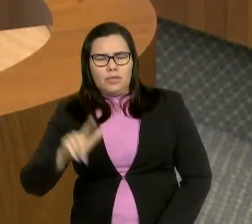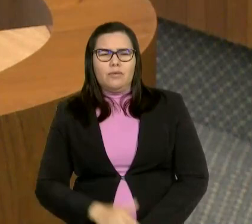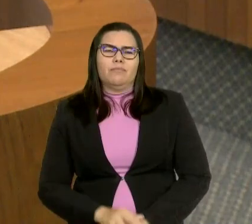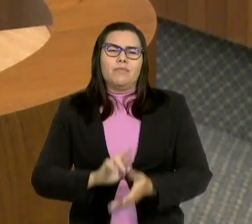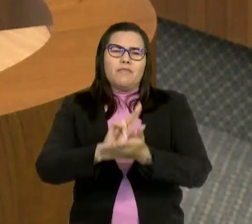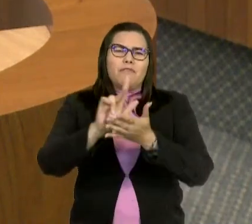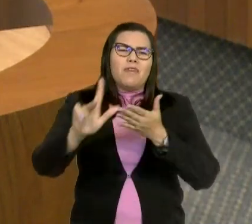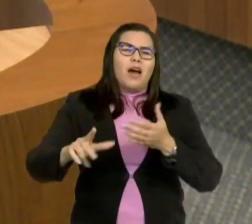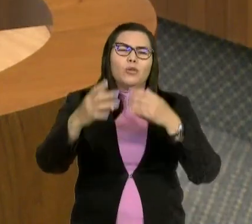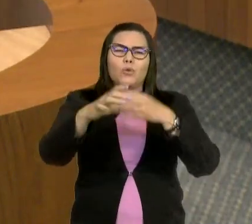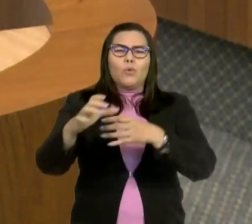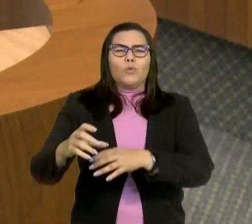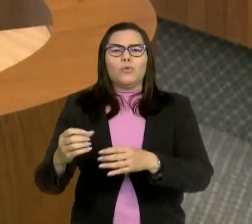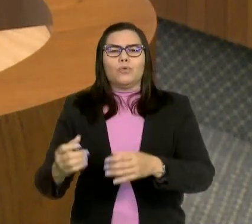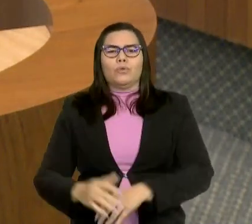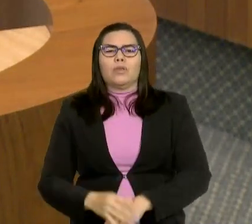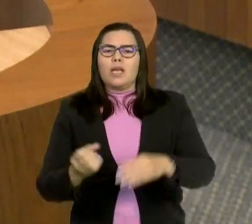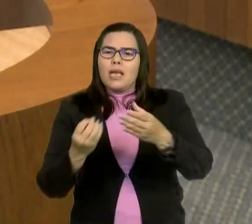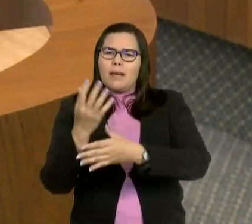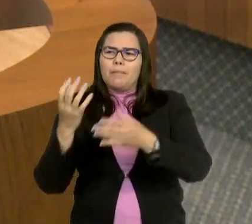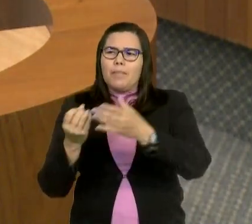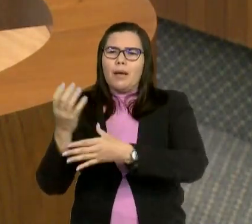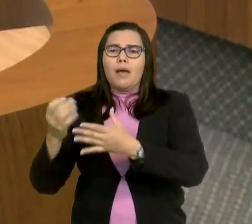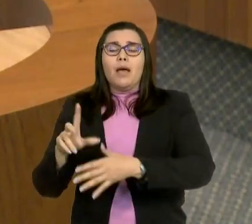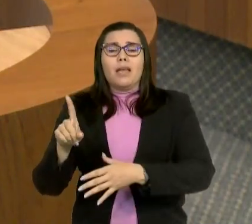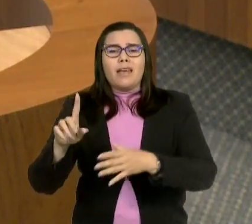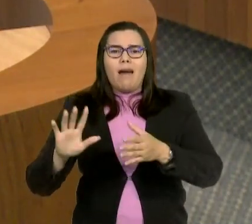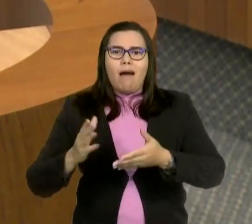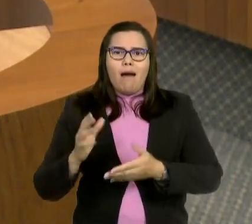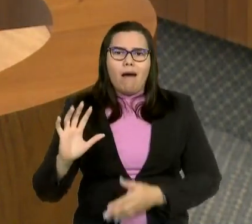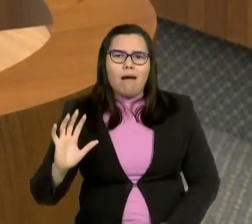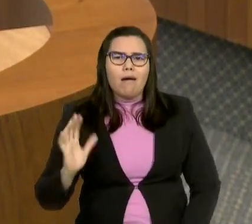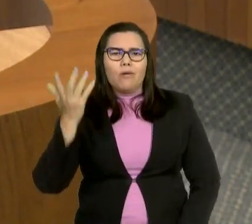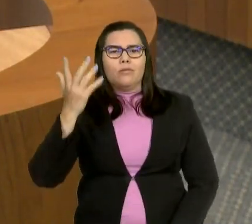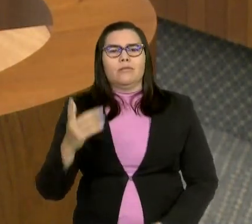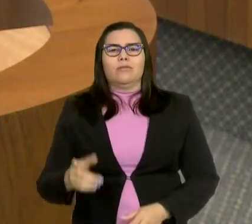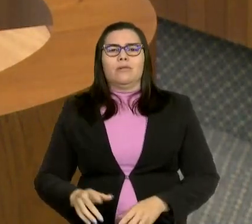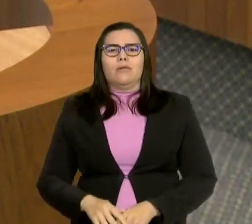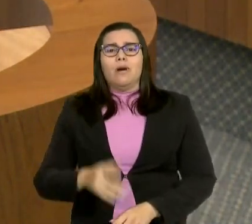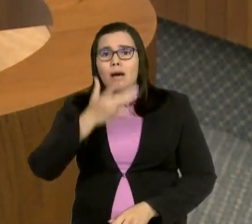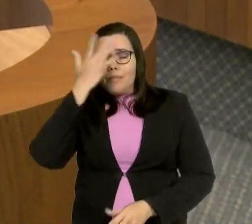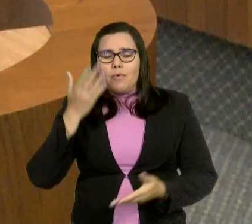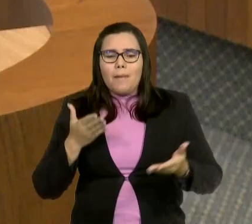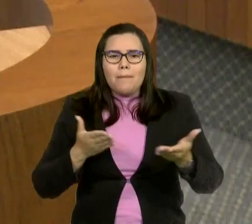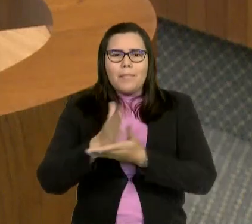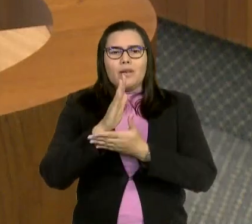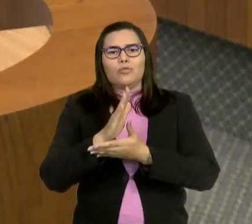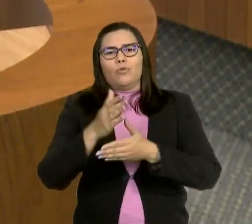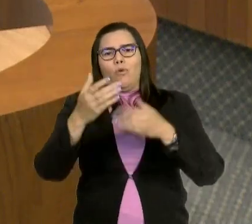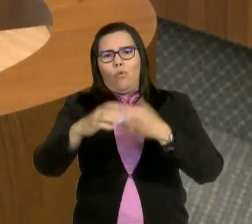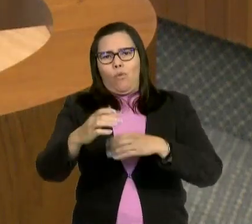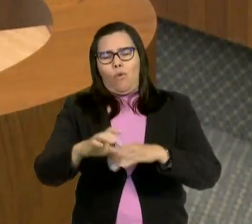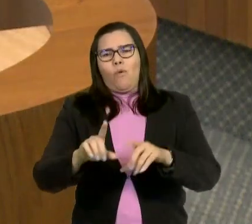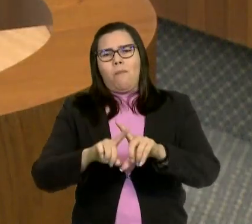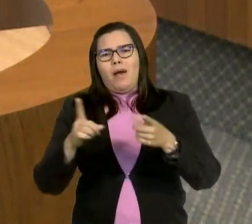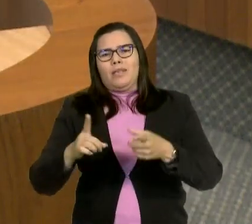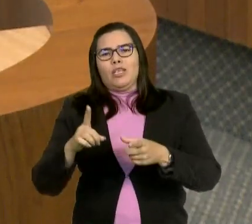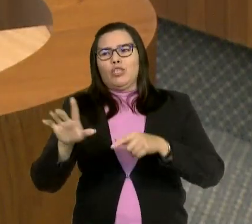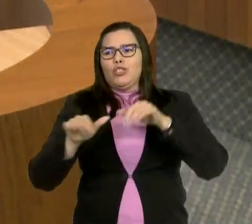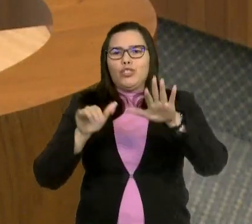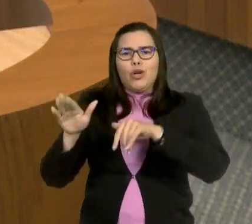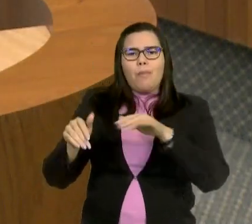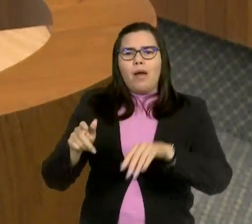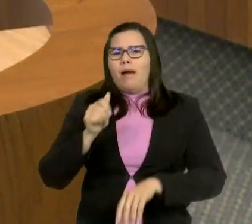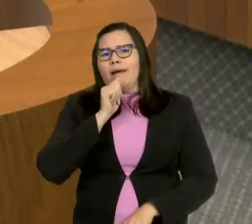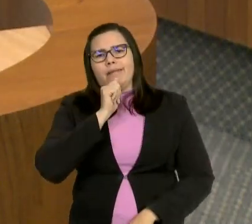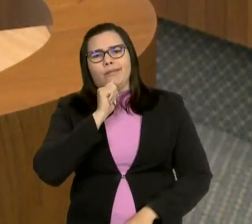Brandão possa ter atenção nesse concurso que estão abertos. Existem pessoas, cidadãos maranhenses, aguardando para serem